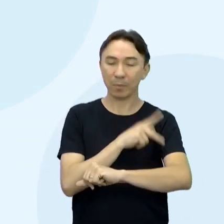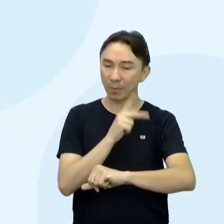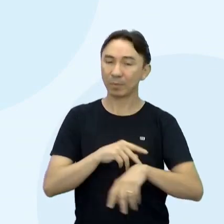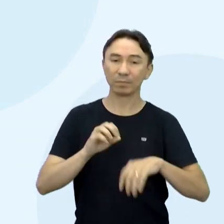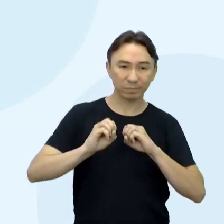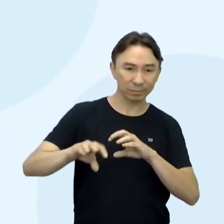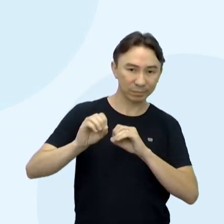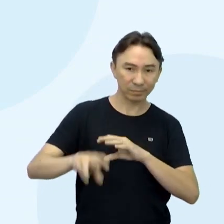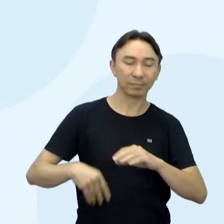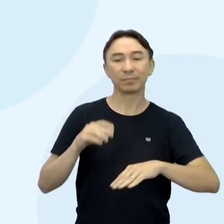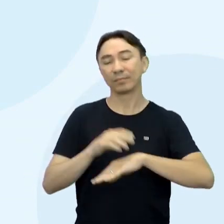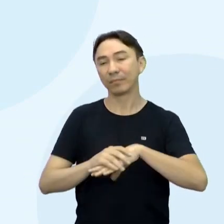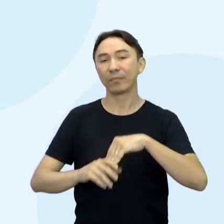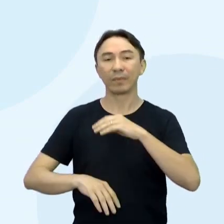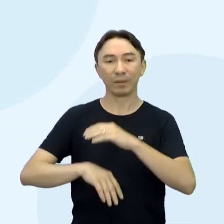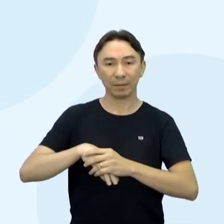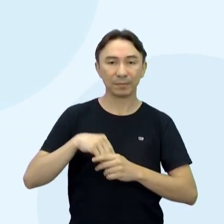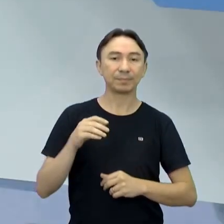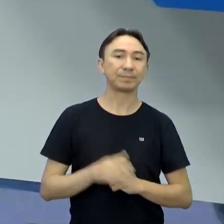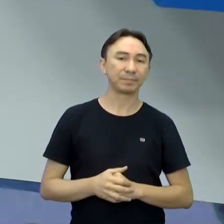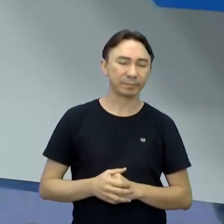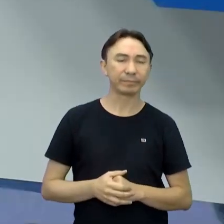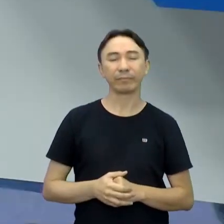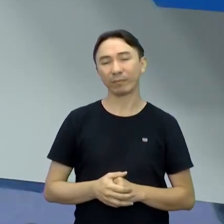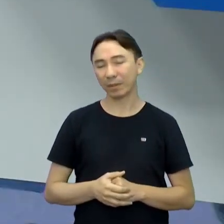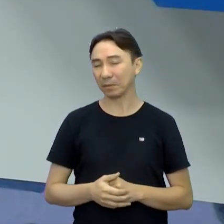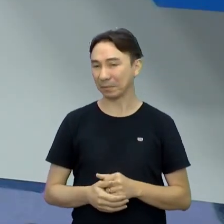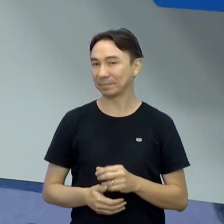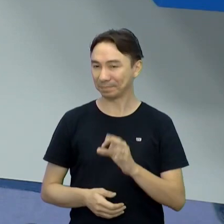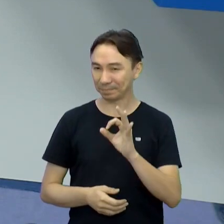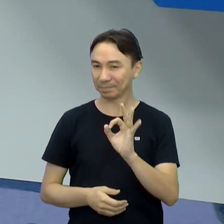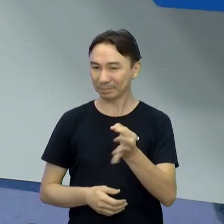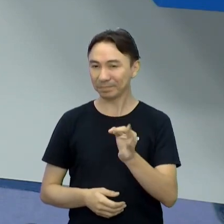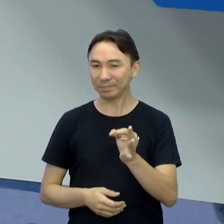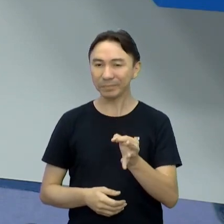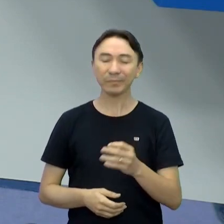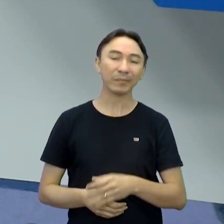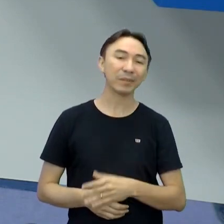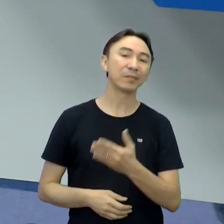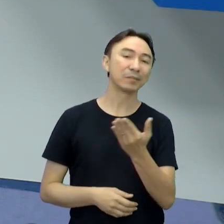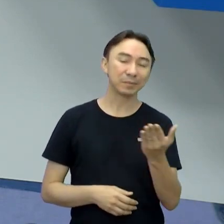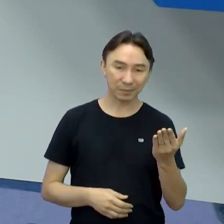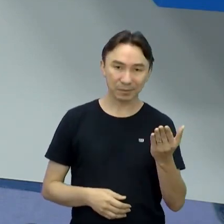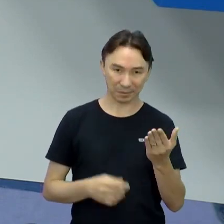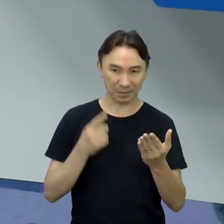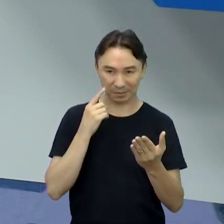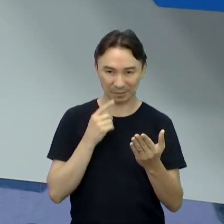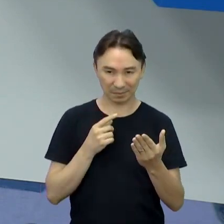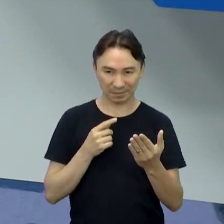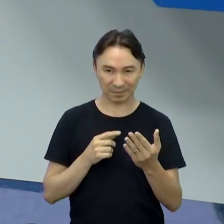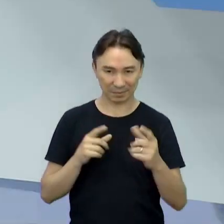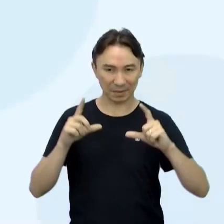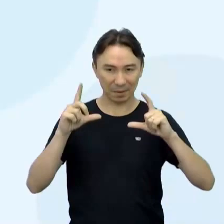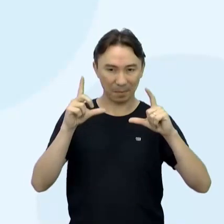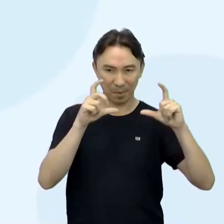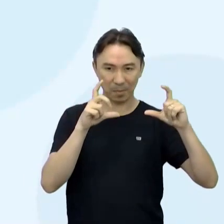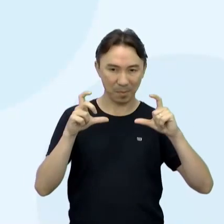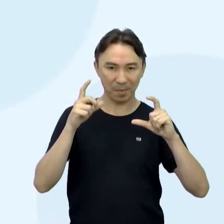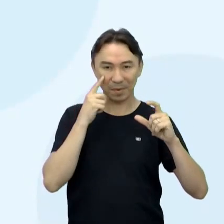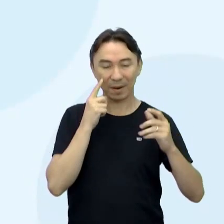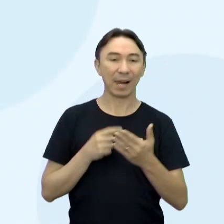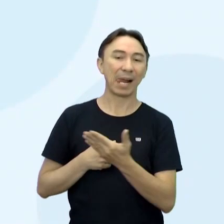Paty. Então, professores, eu gostaria que vocês observassem as imagens que nós trouxemos,